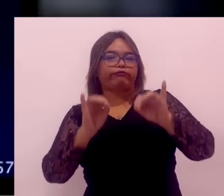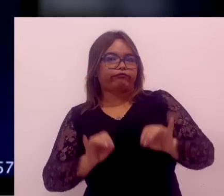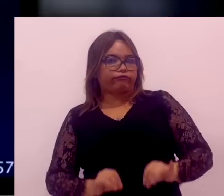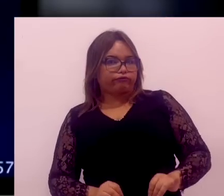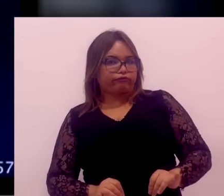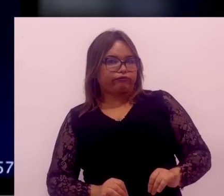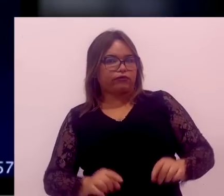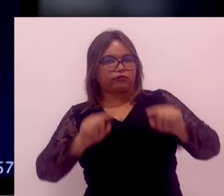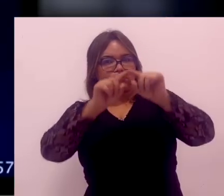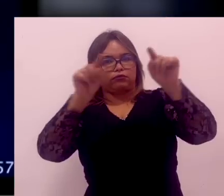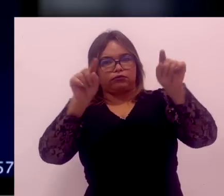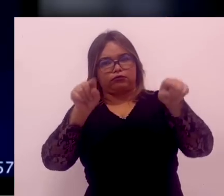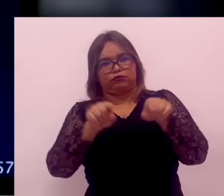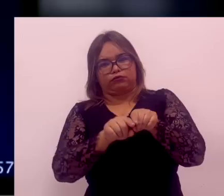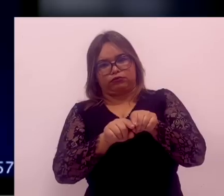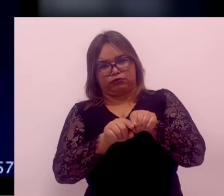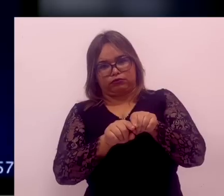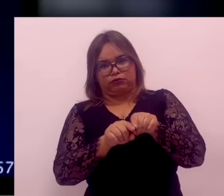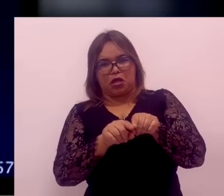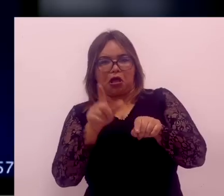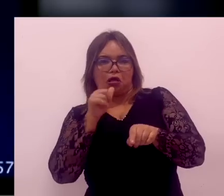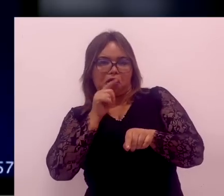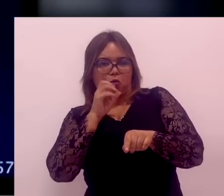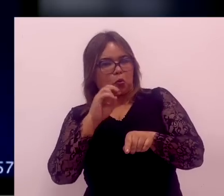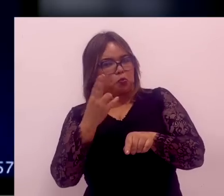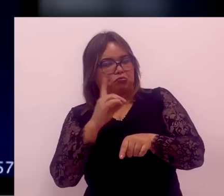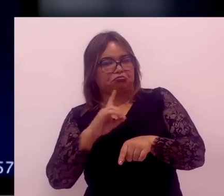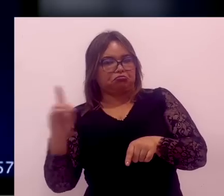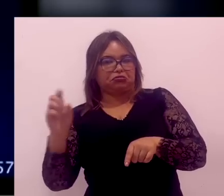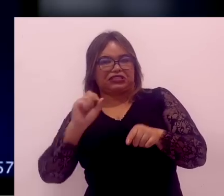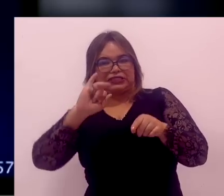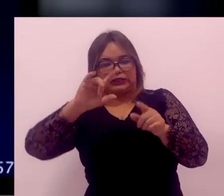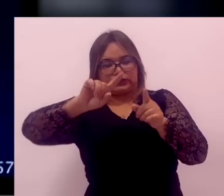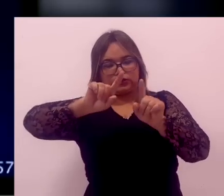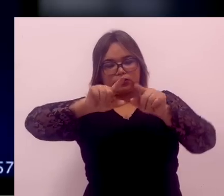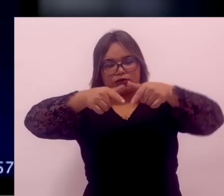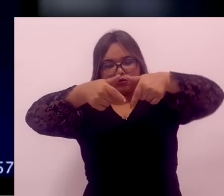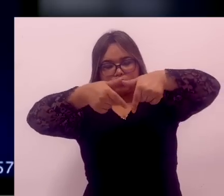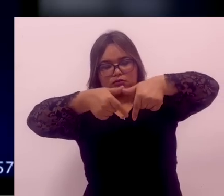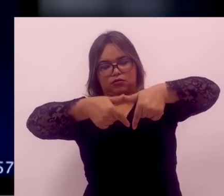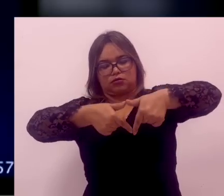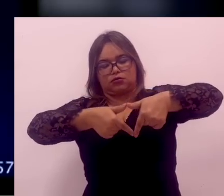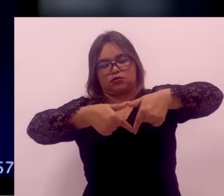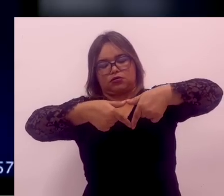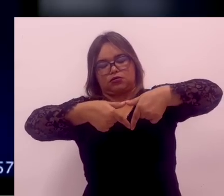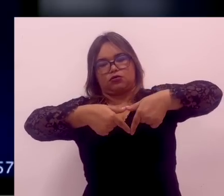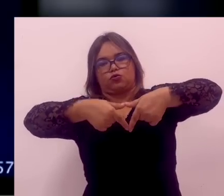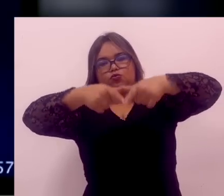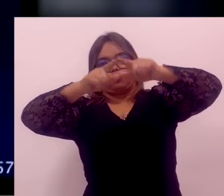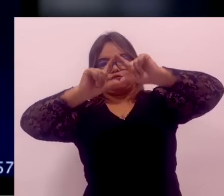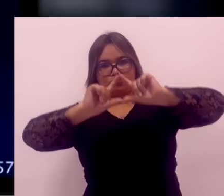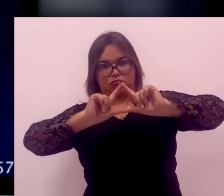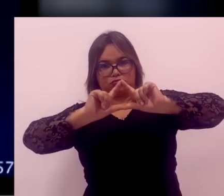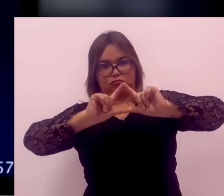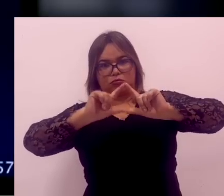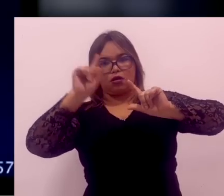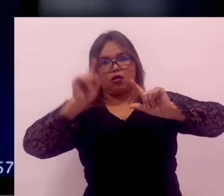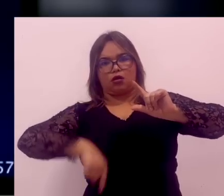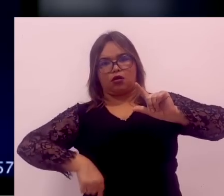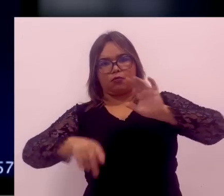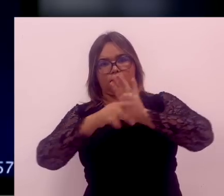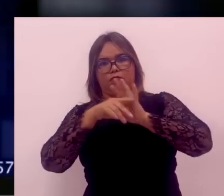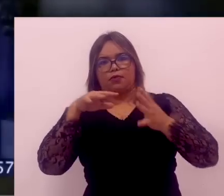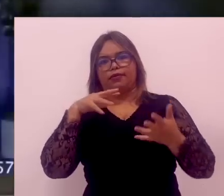para cima é chamado triângulo da terra, o triângulo da pirâmide, ou o triângulo do fogo. E este emblema simboliza o